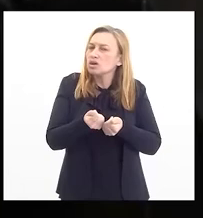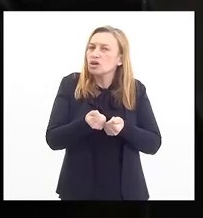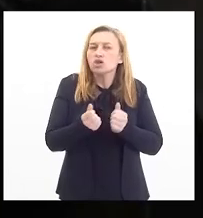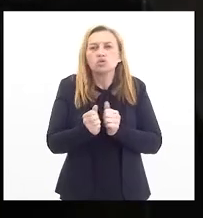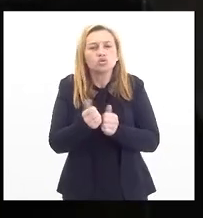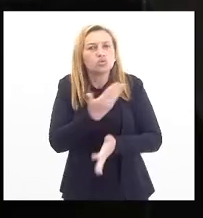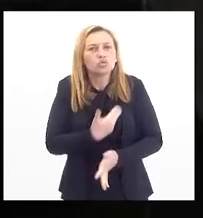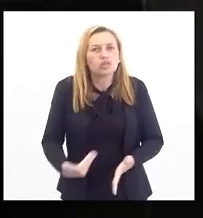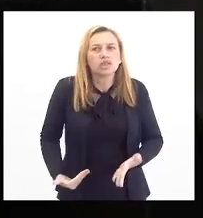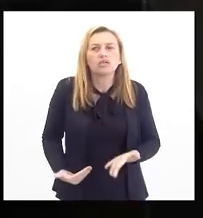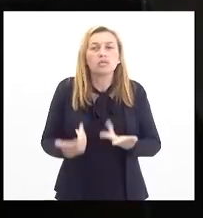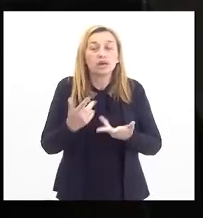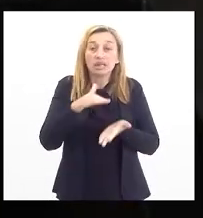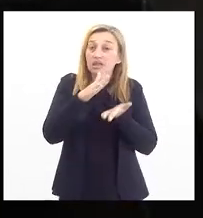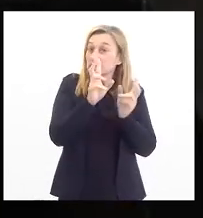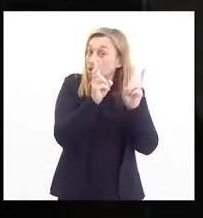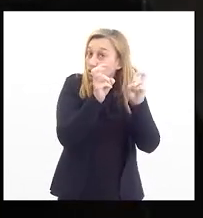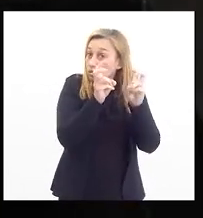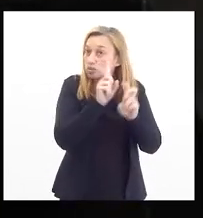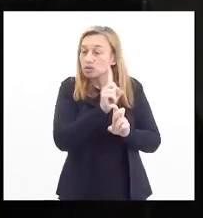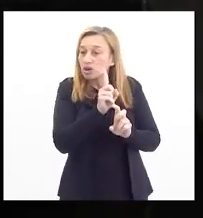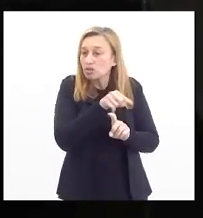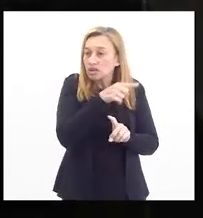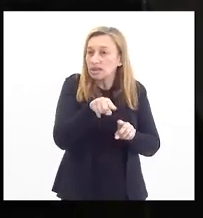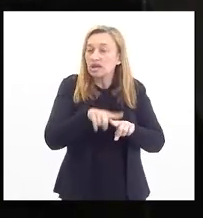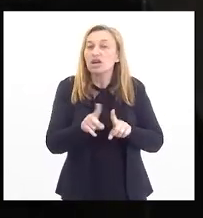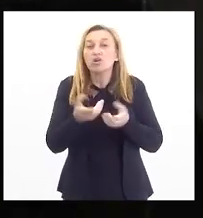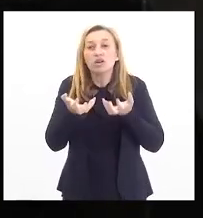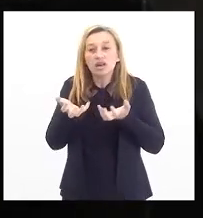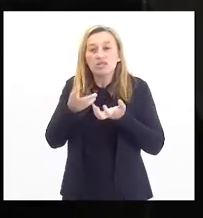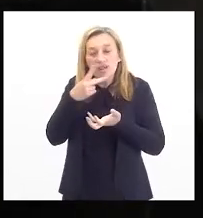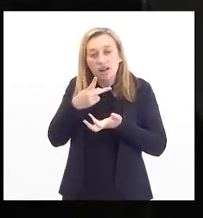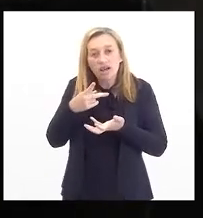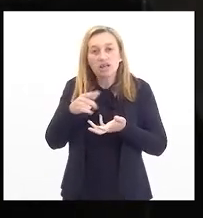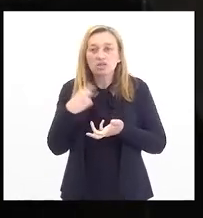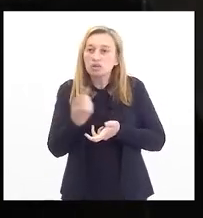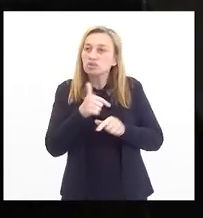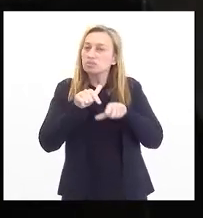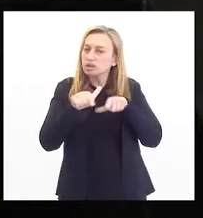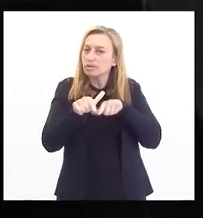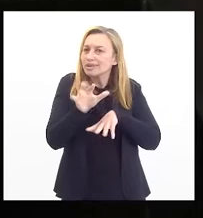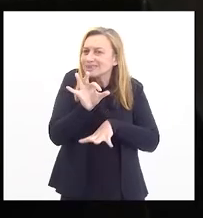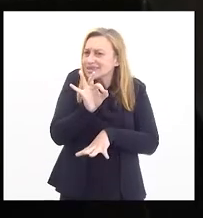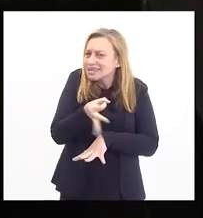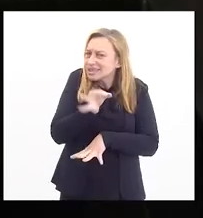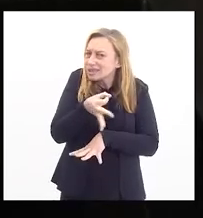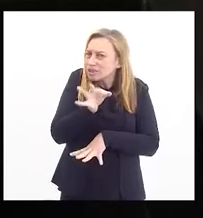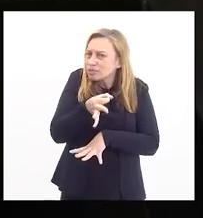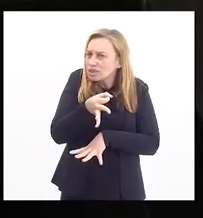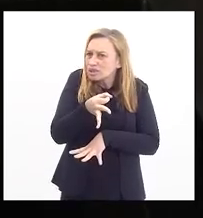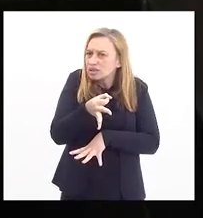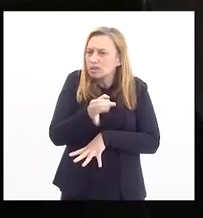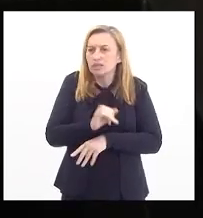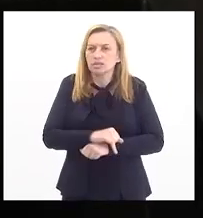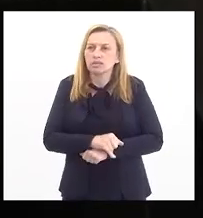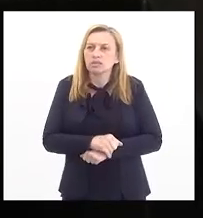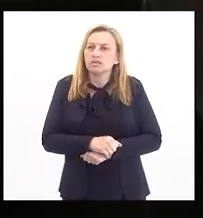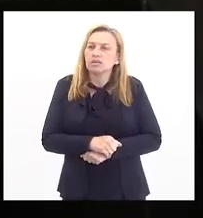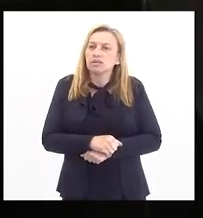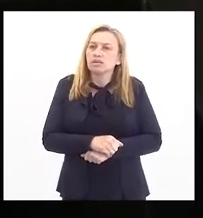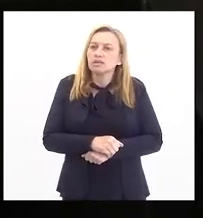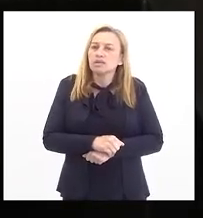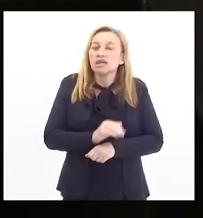governador para que essa matéria não fosse vetada. Eu quero aqui dizer que nós vamos trabalhar permanentemente